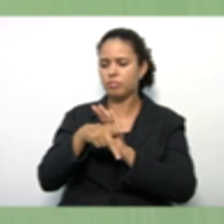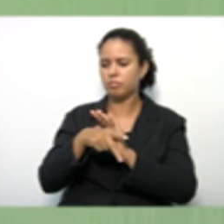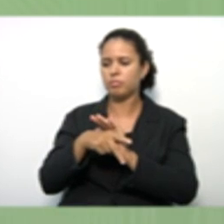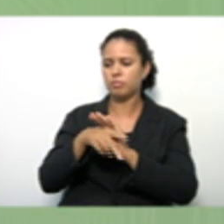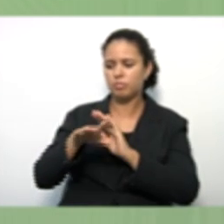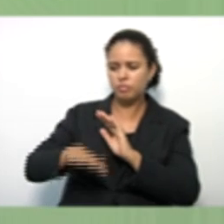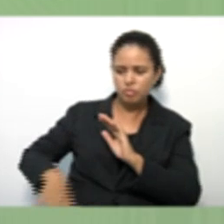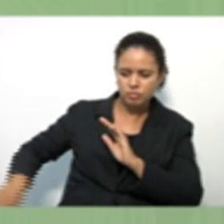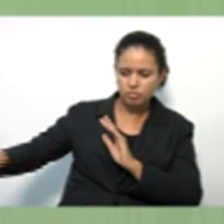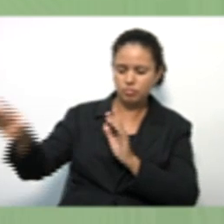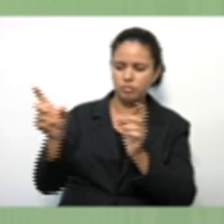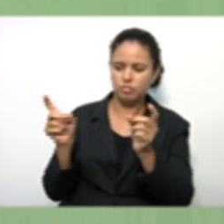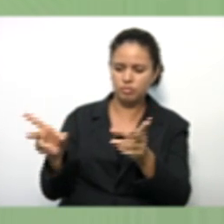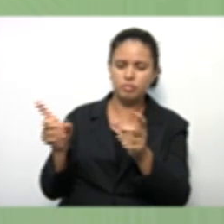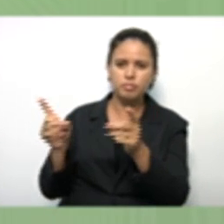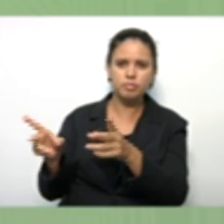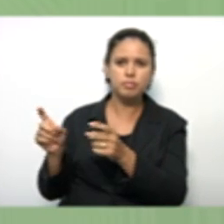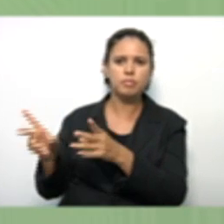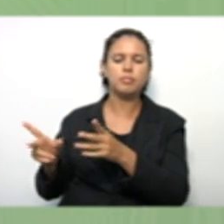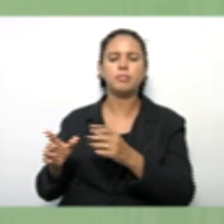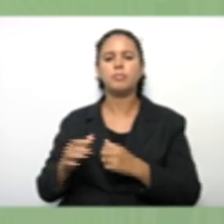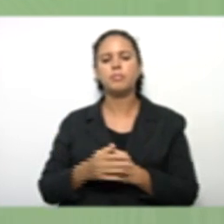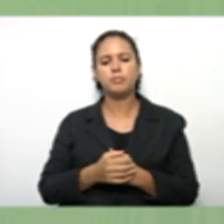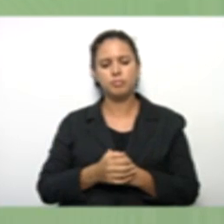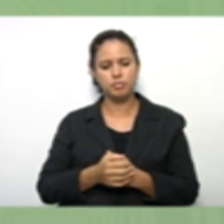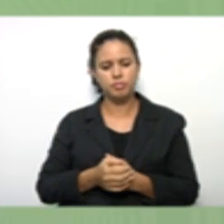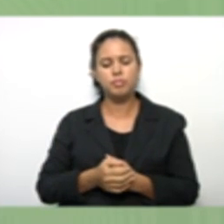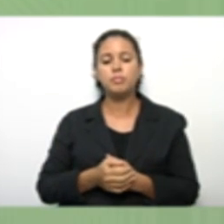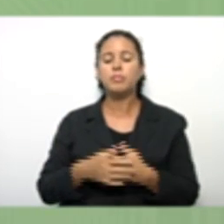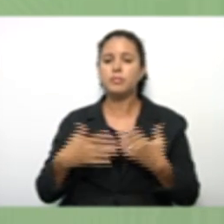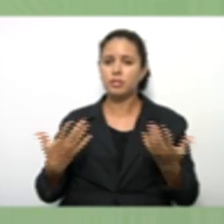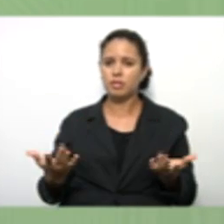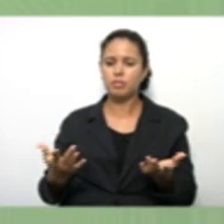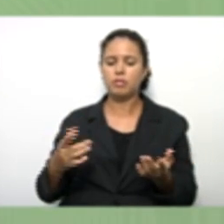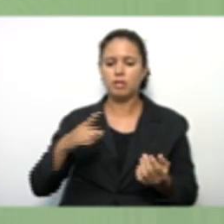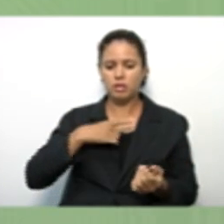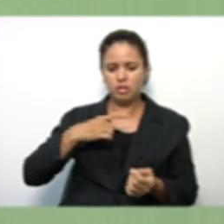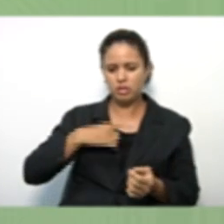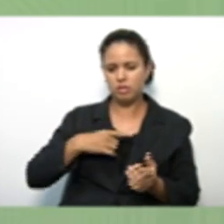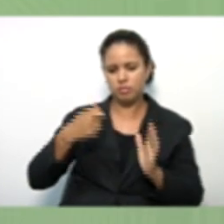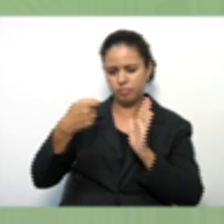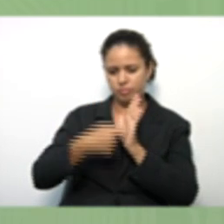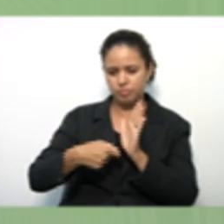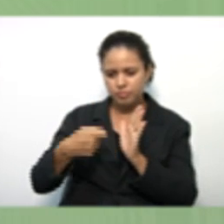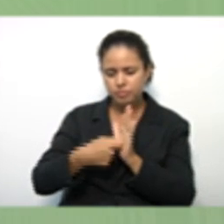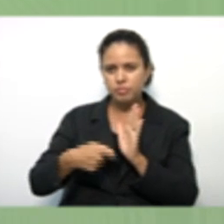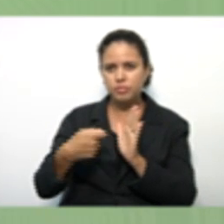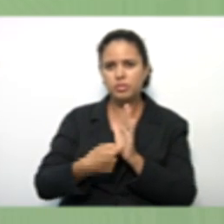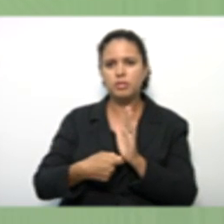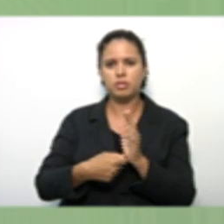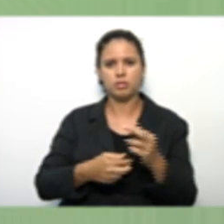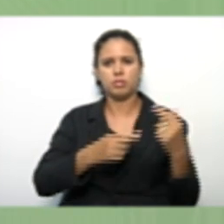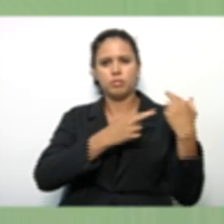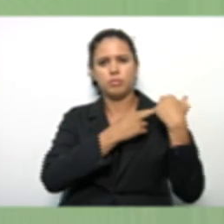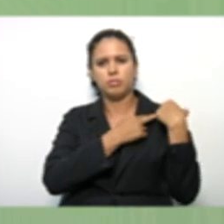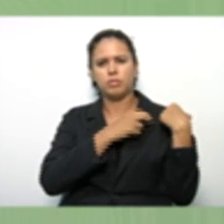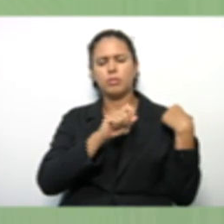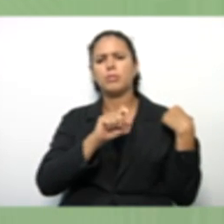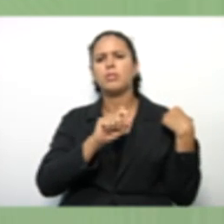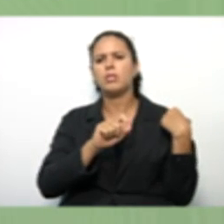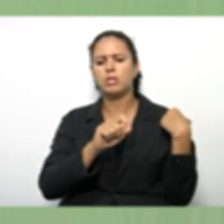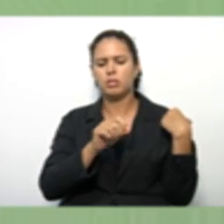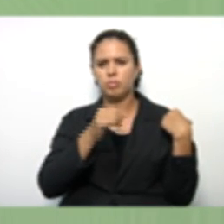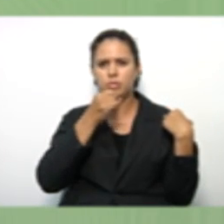rede de supermercado. Aí nós temos as obrigações. Nós já falamos muito das obrigações. O que seriam as obrigações, professor